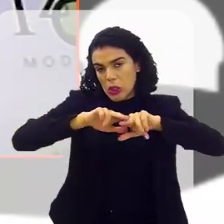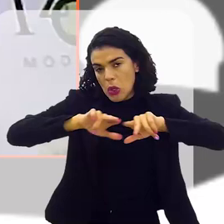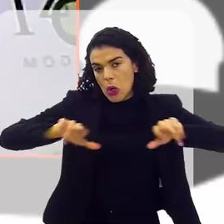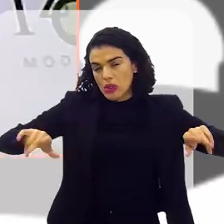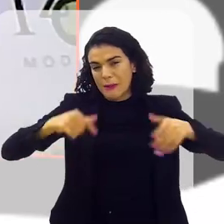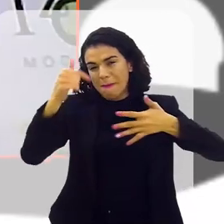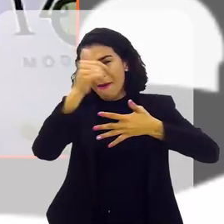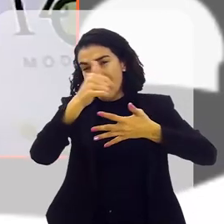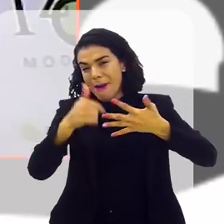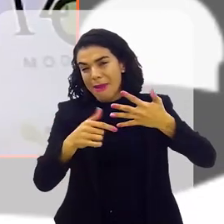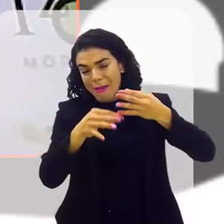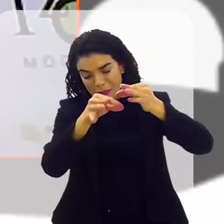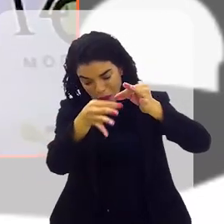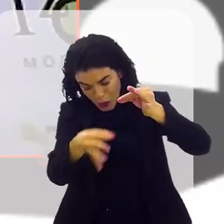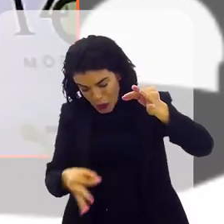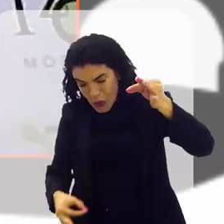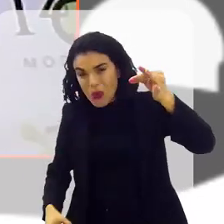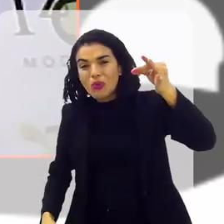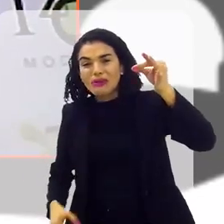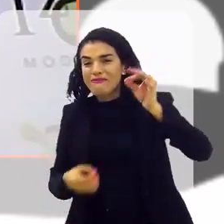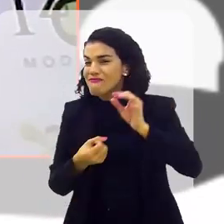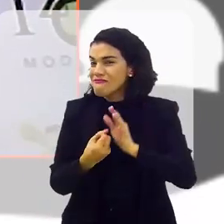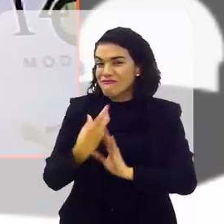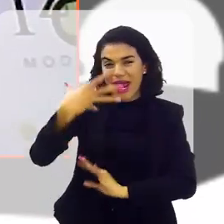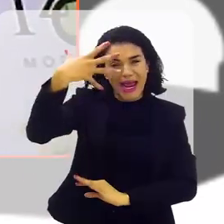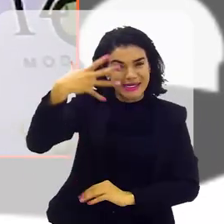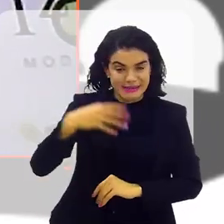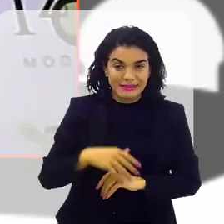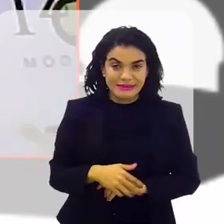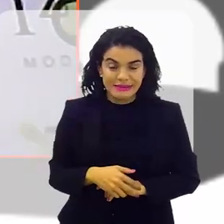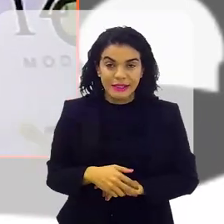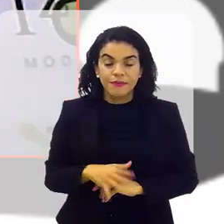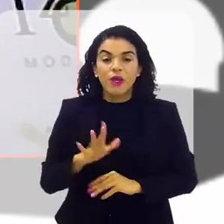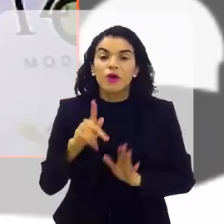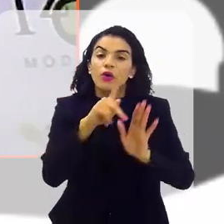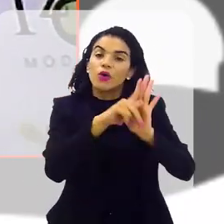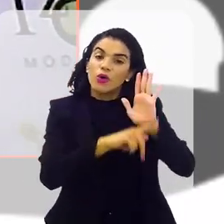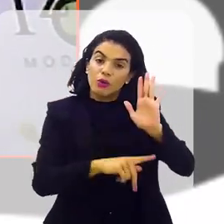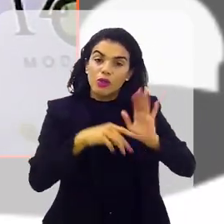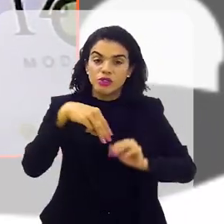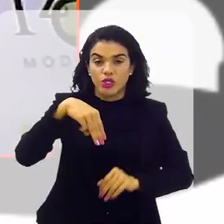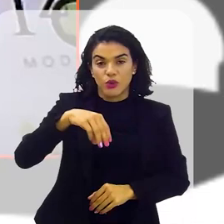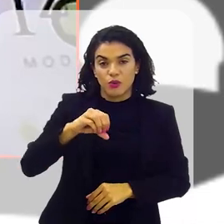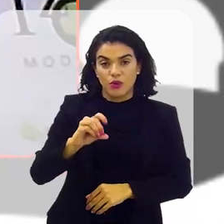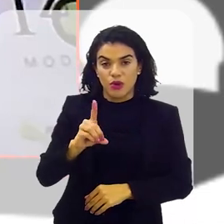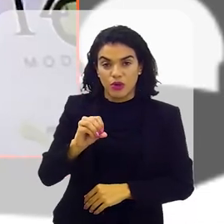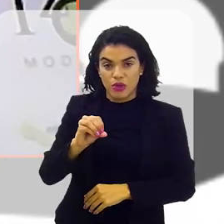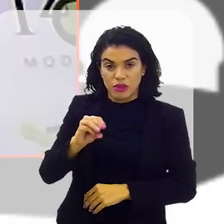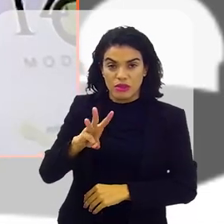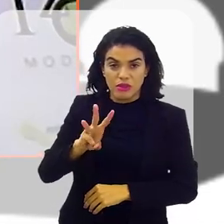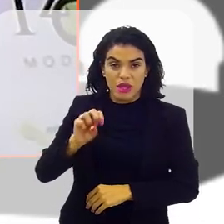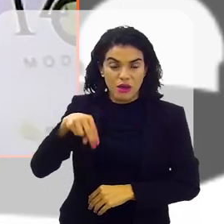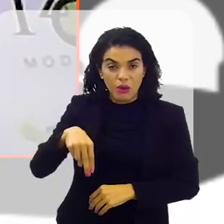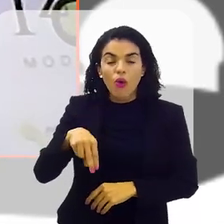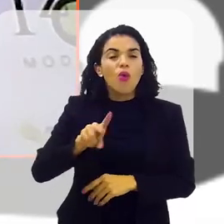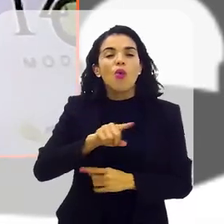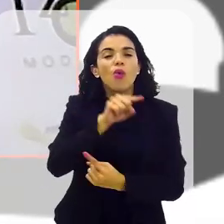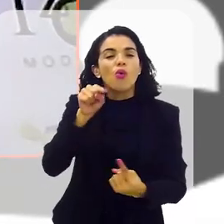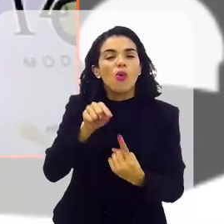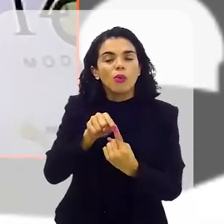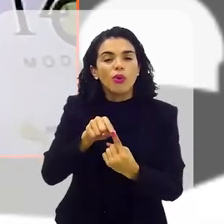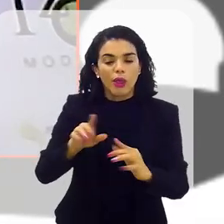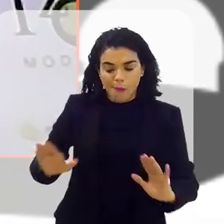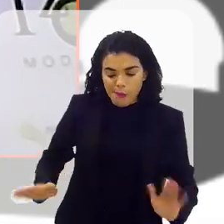síndrome que não vou divulgando aqui agora porque são vários então um projeto mudar o objetivo é